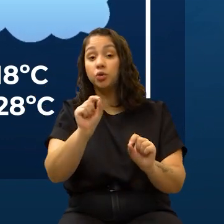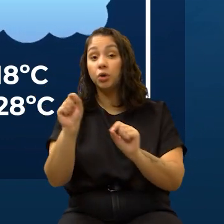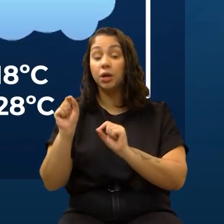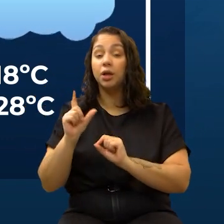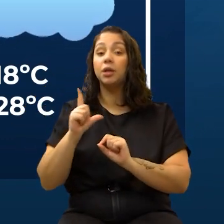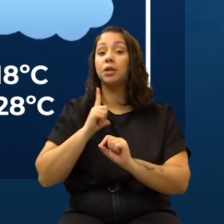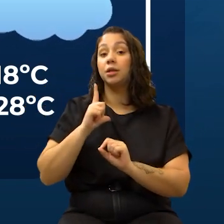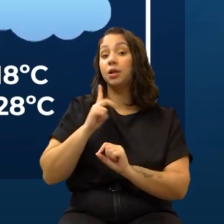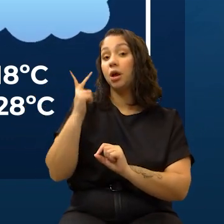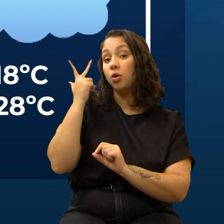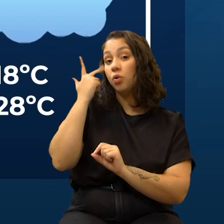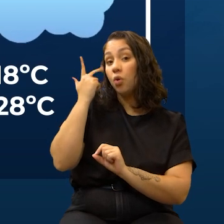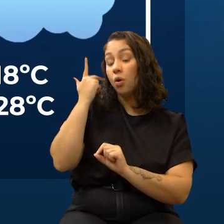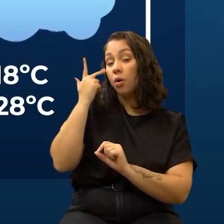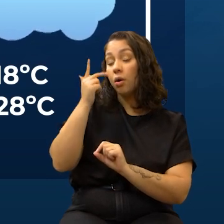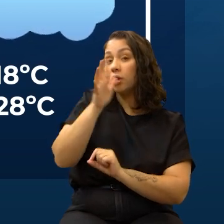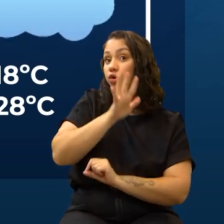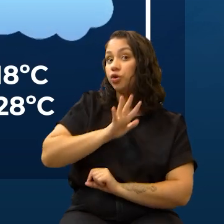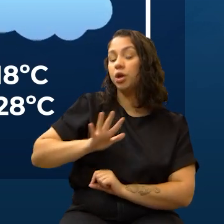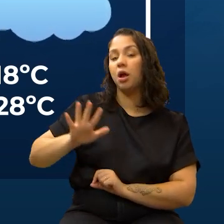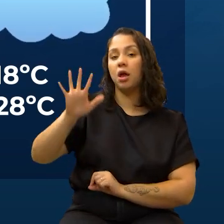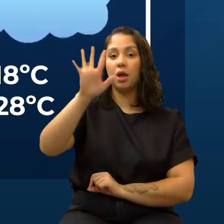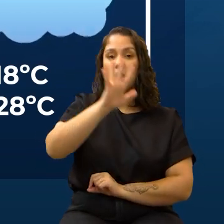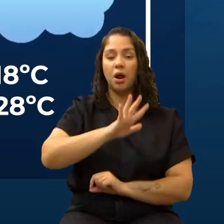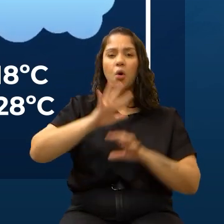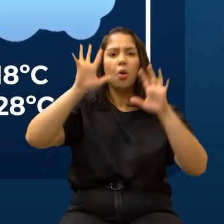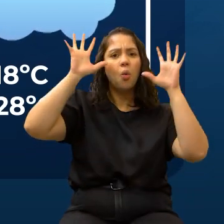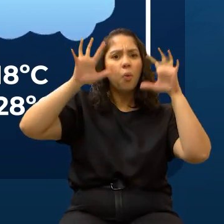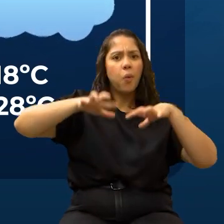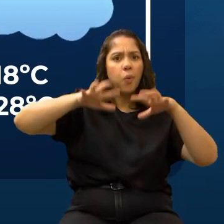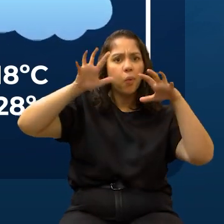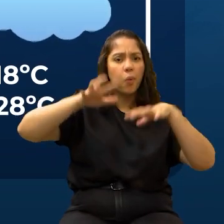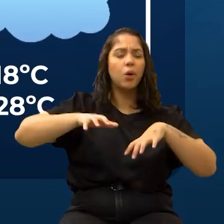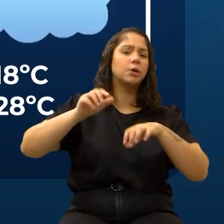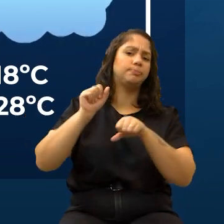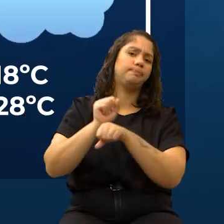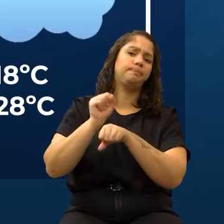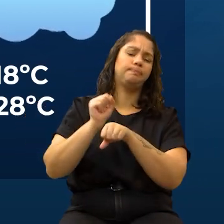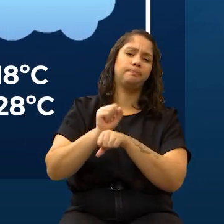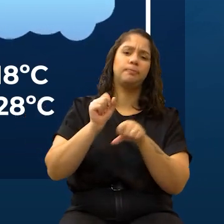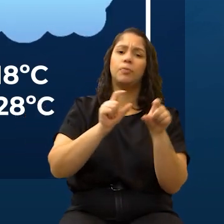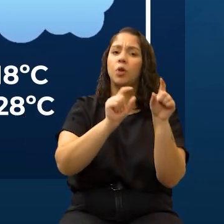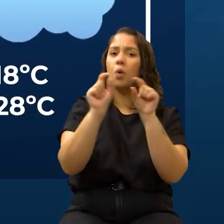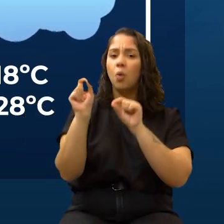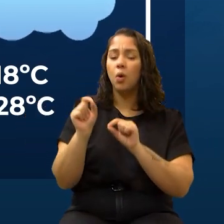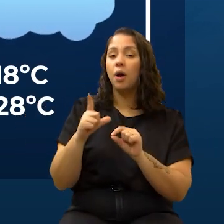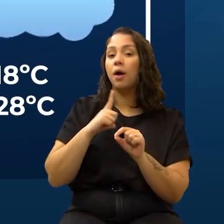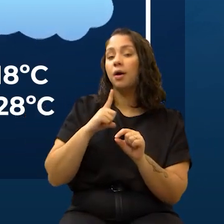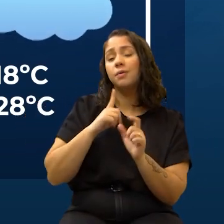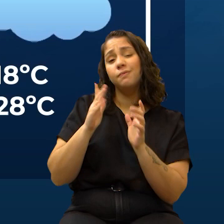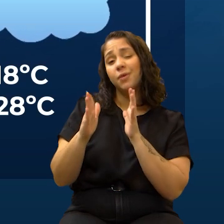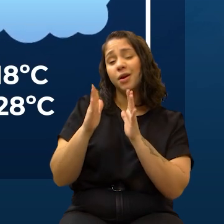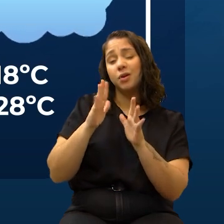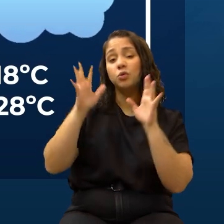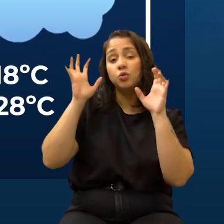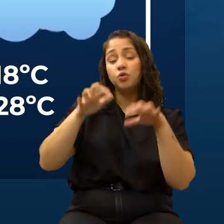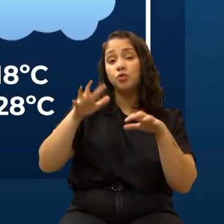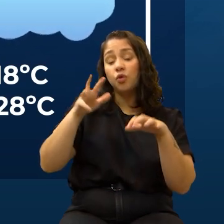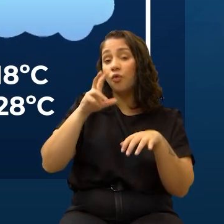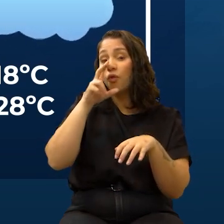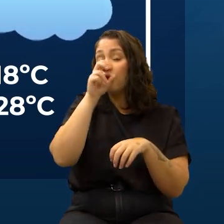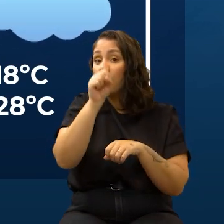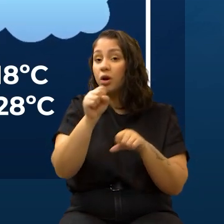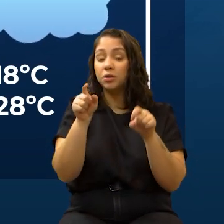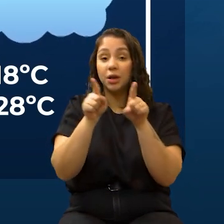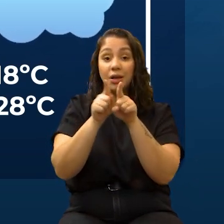chuvas volumosas de caráter recorrente e de forma generalizada. Temporais são esperados,